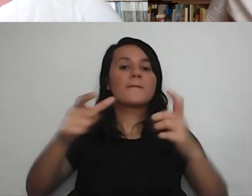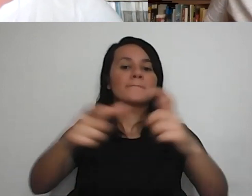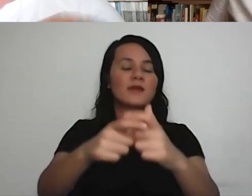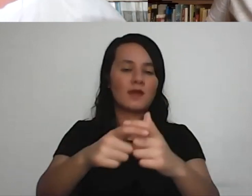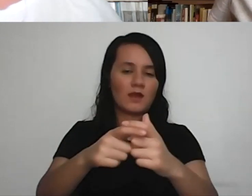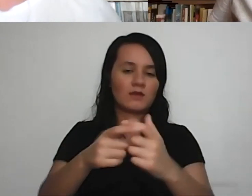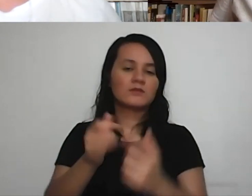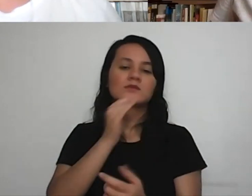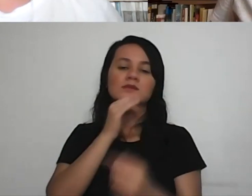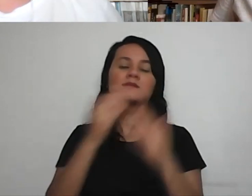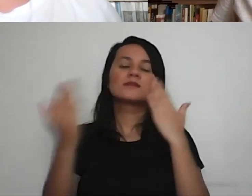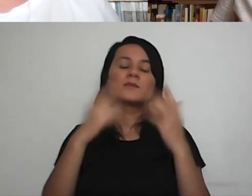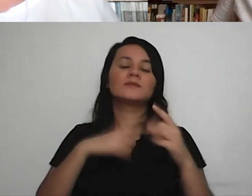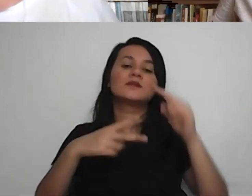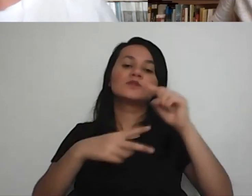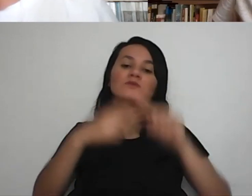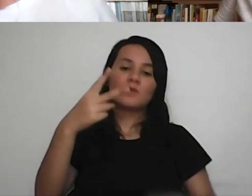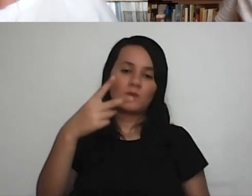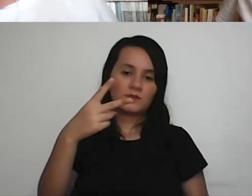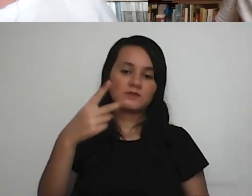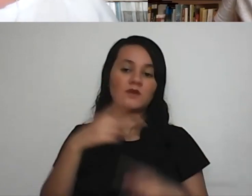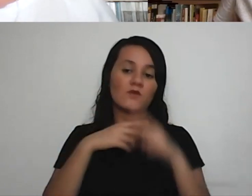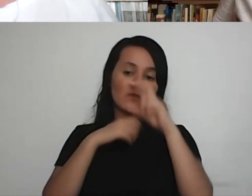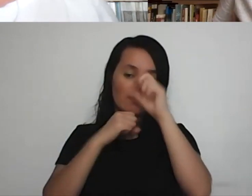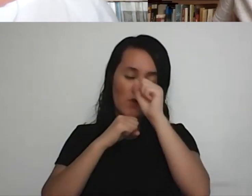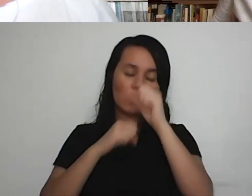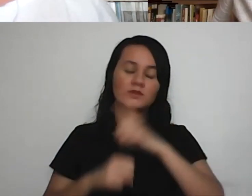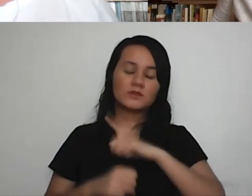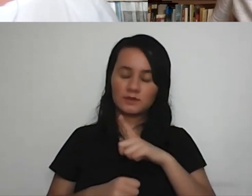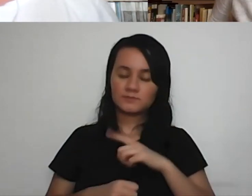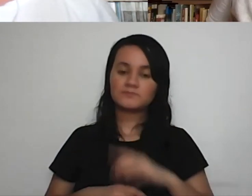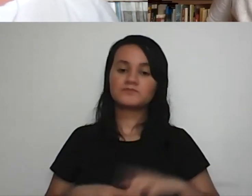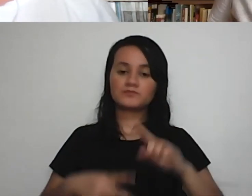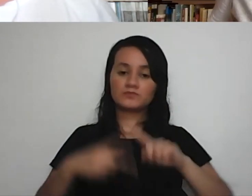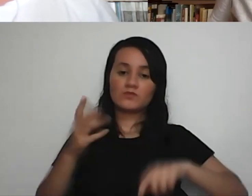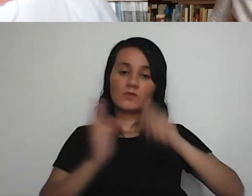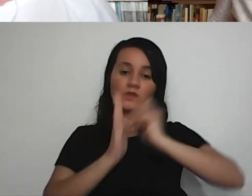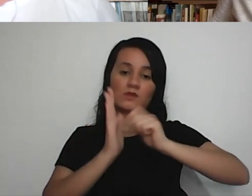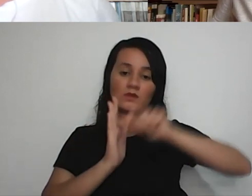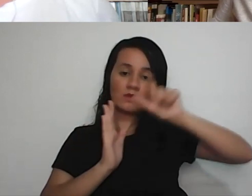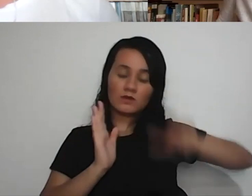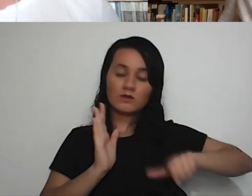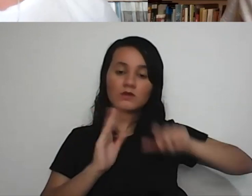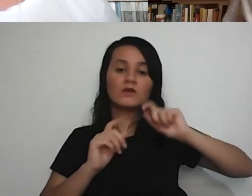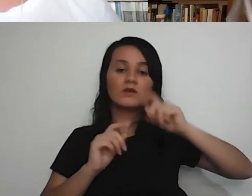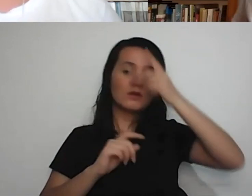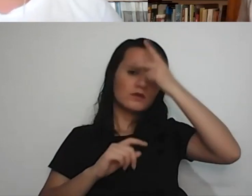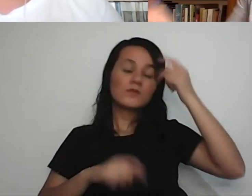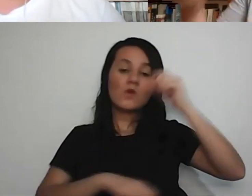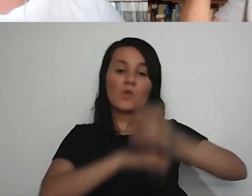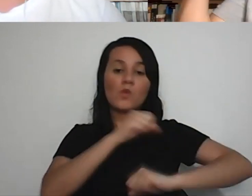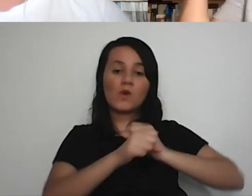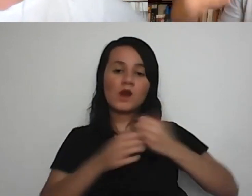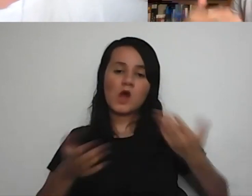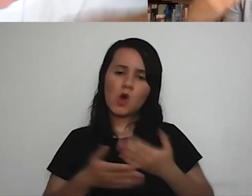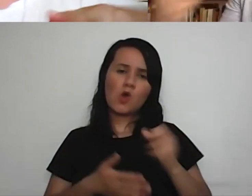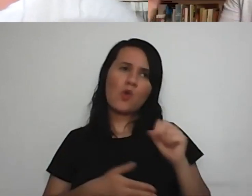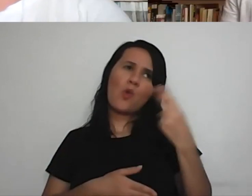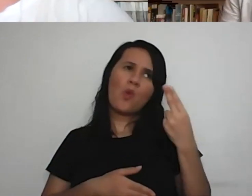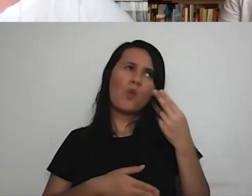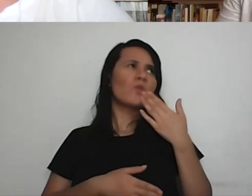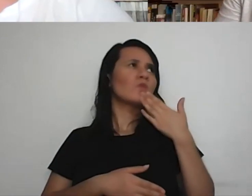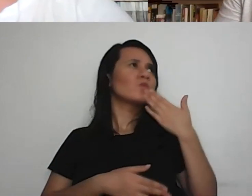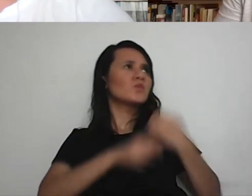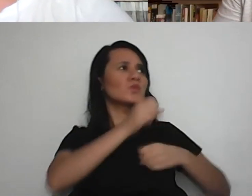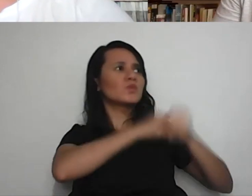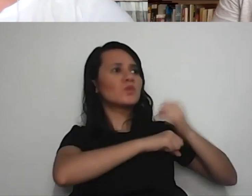dois exemplos assim muito, muito fortes, né, de autores que esse ano, ou enfim, esses últimos anos, passaram para